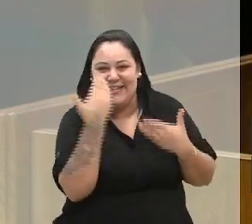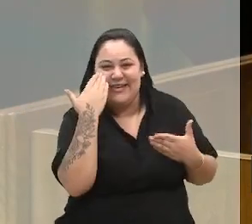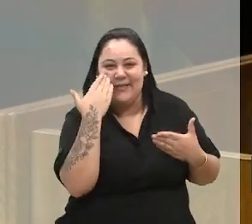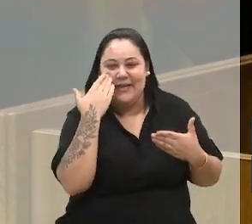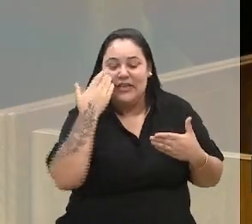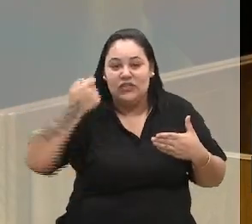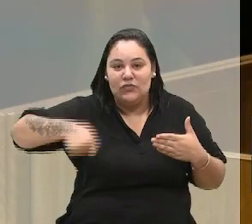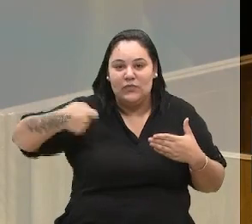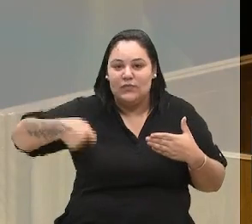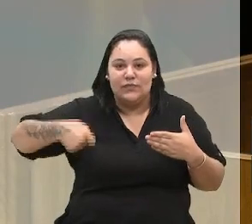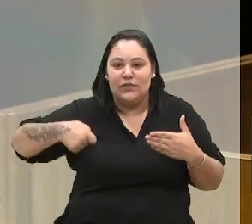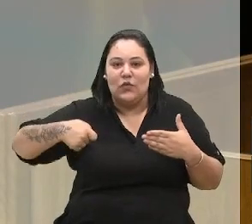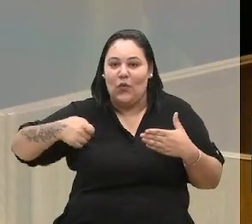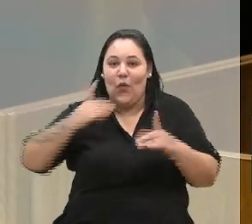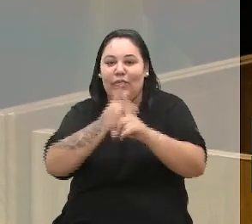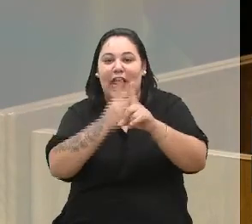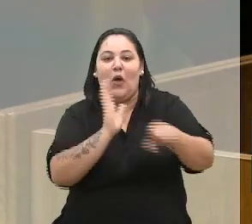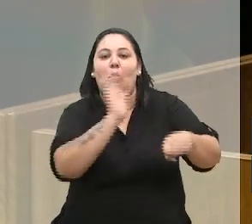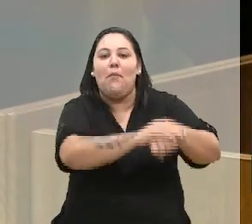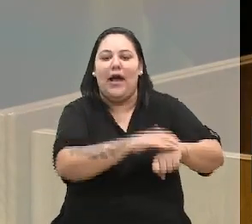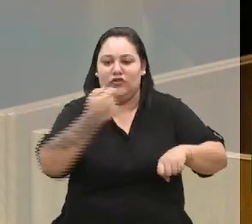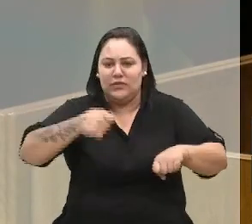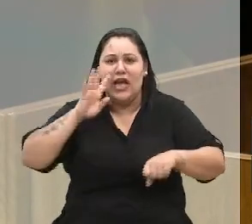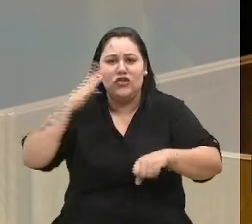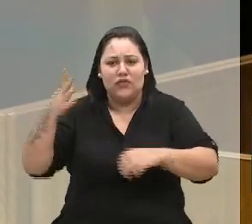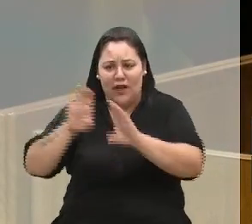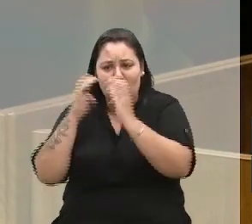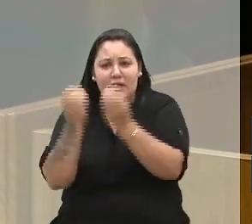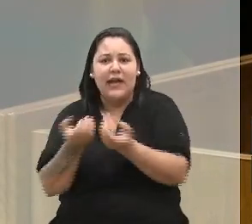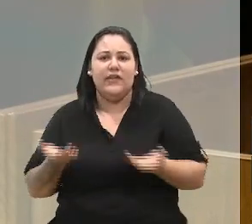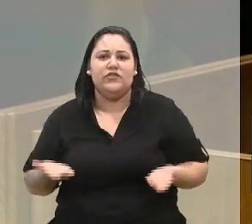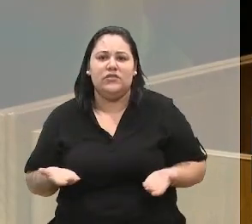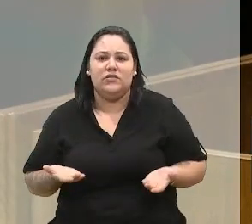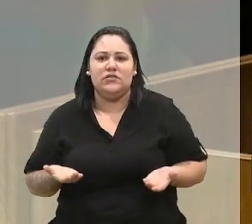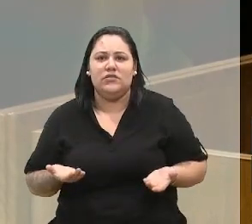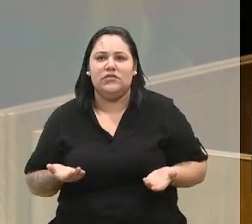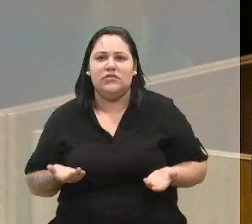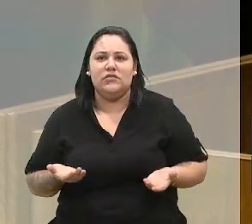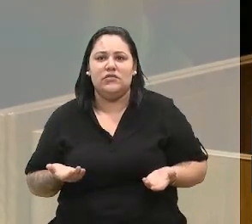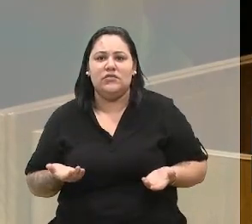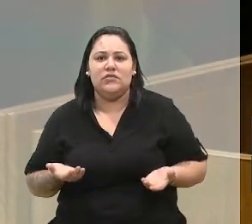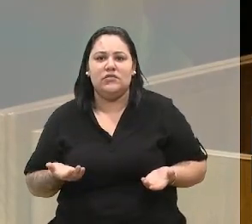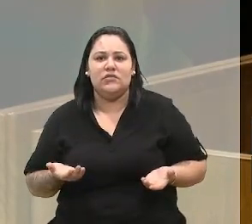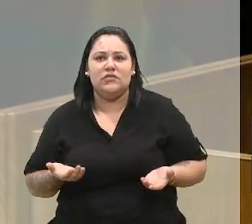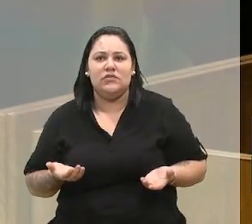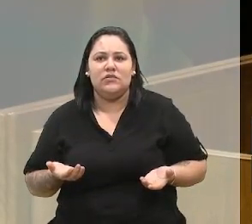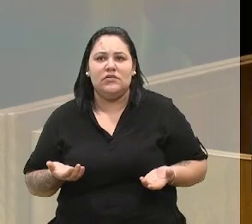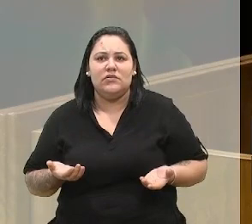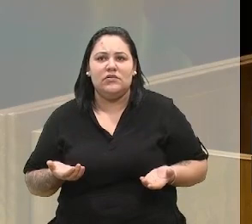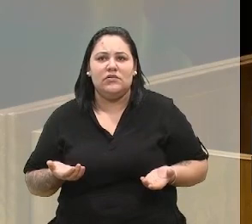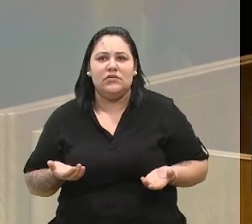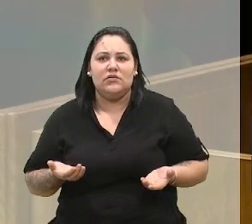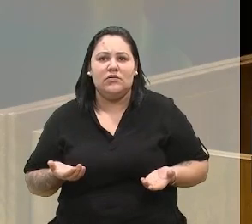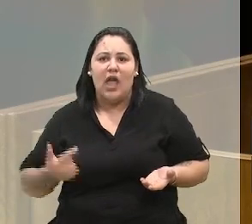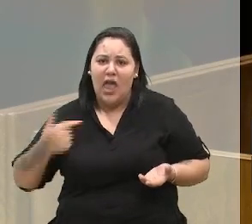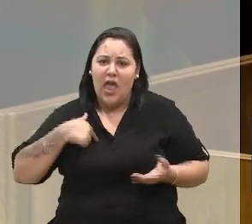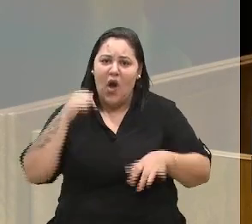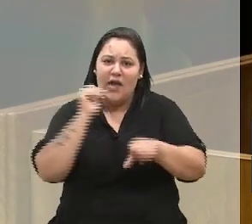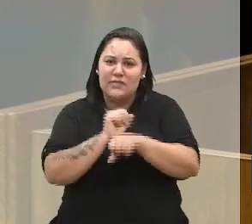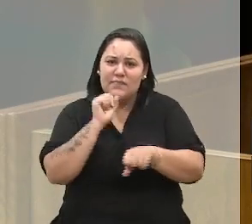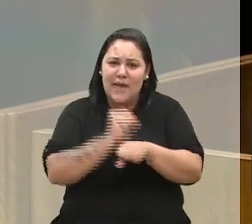comunidade. Então... Declaração de líder do programa. Tomara que essa casa